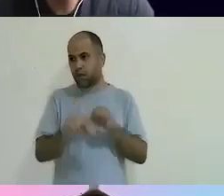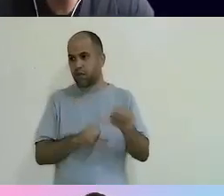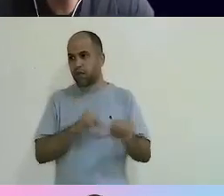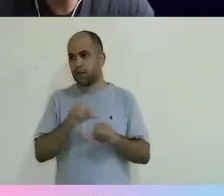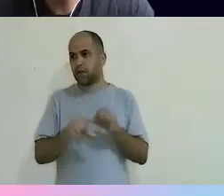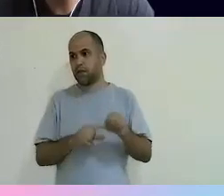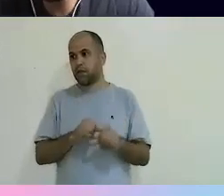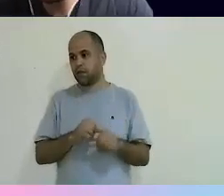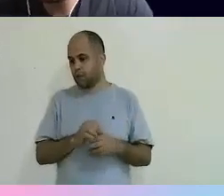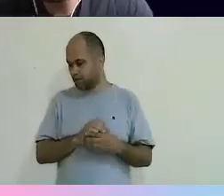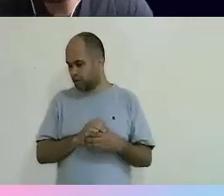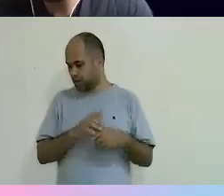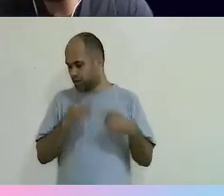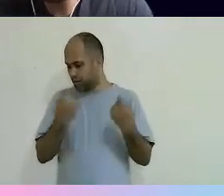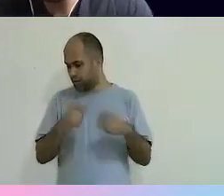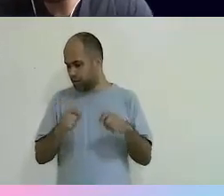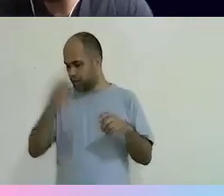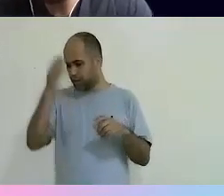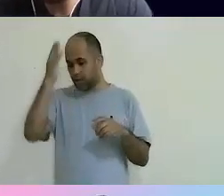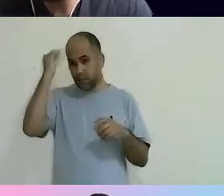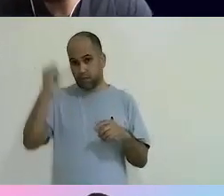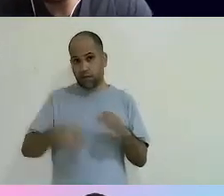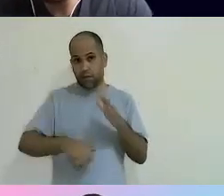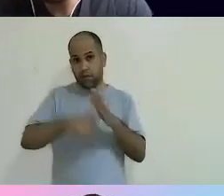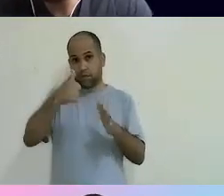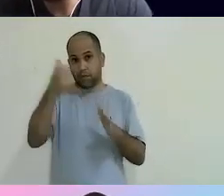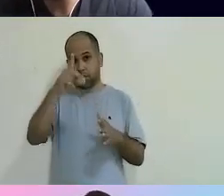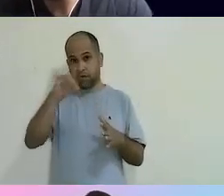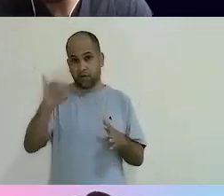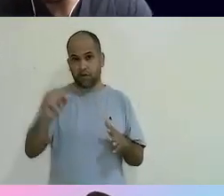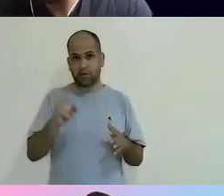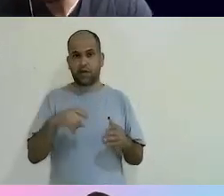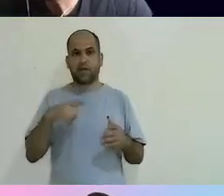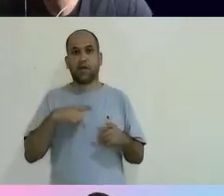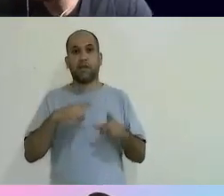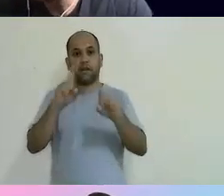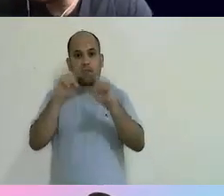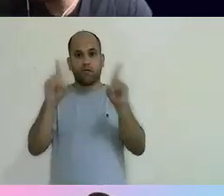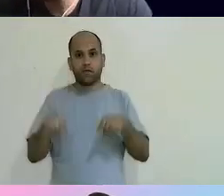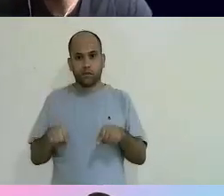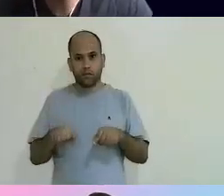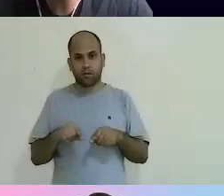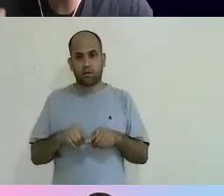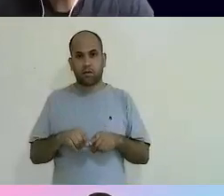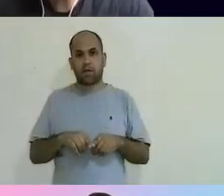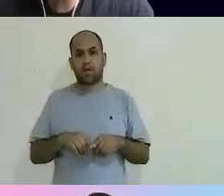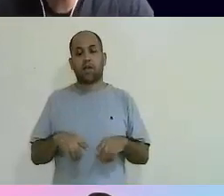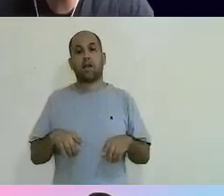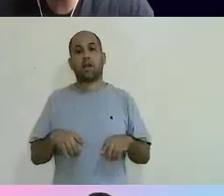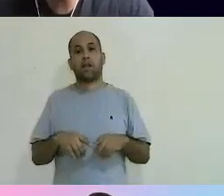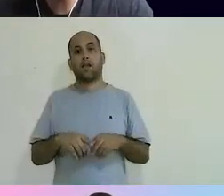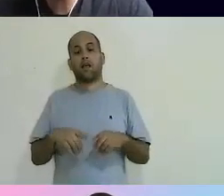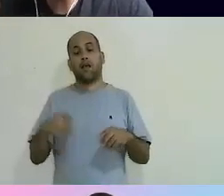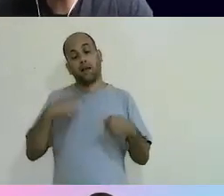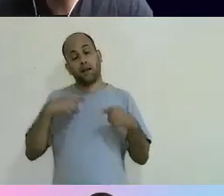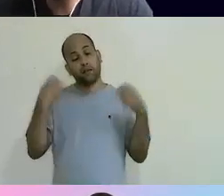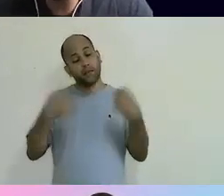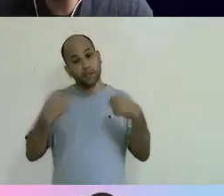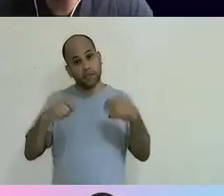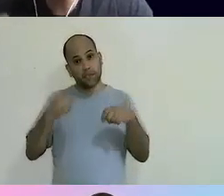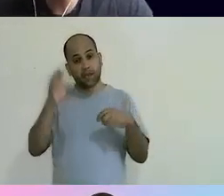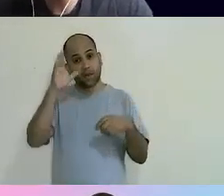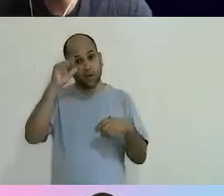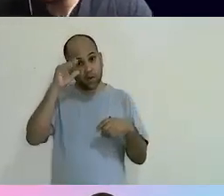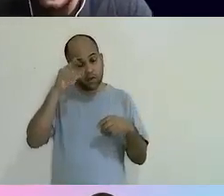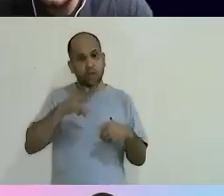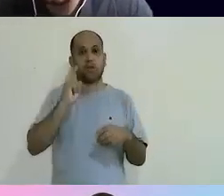tem que saber desde o primeiro dia que ela está numa função. Ela precisa ter a curiosidade para continuar